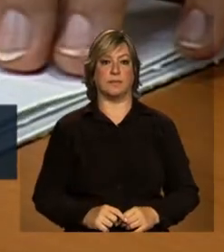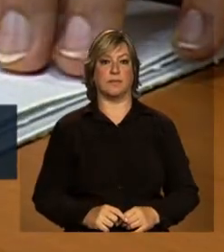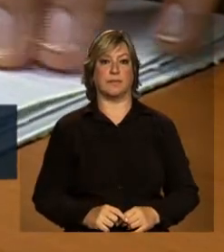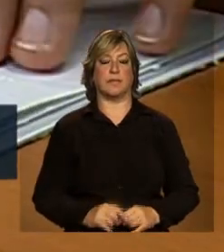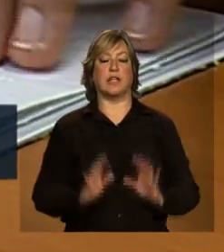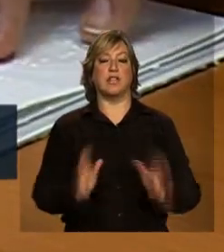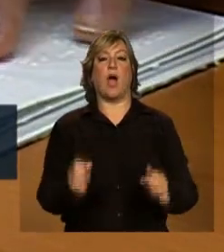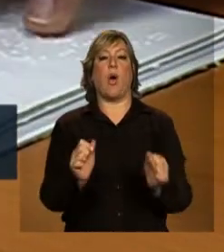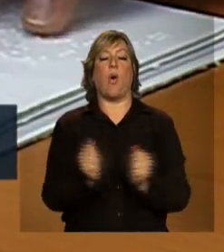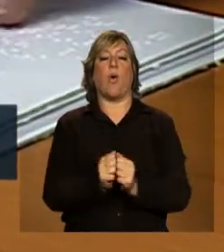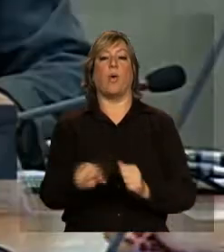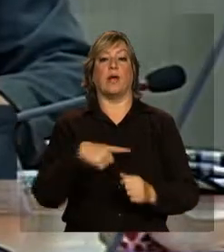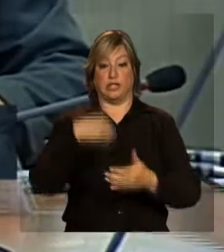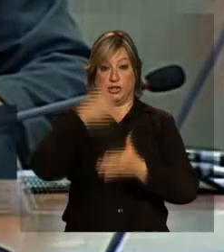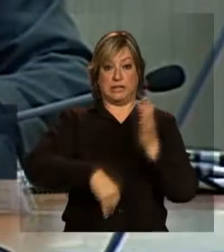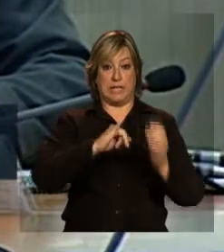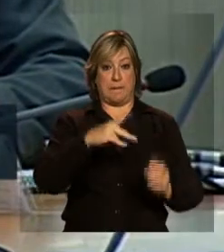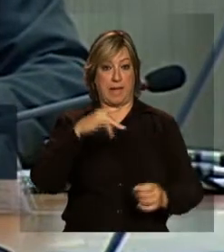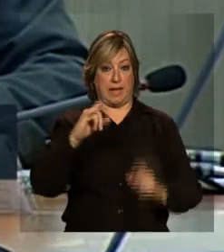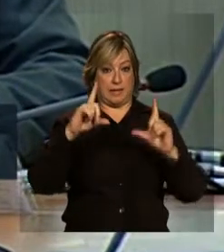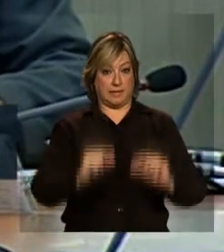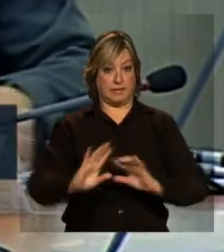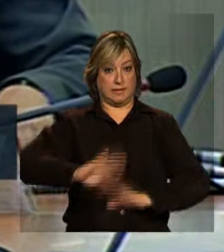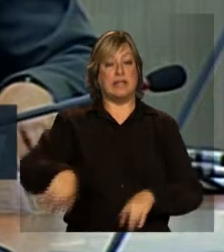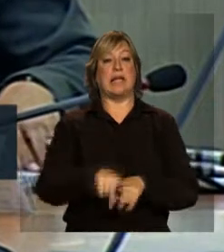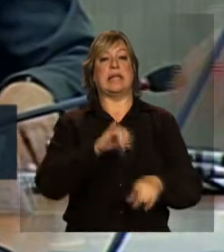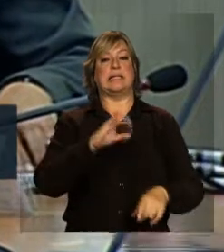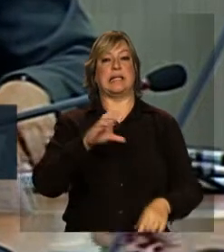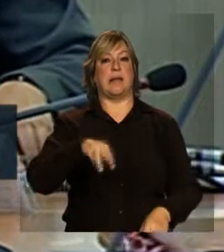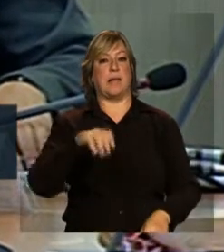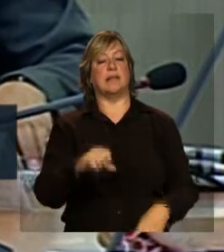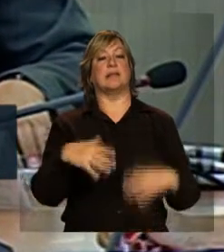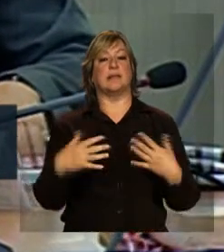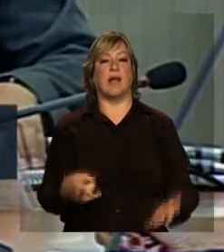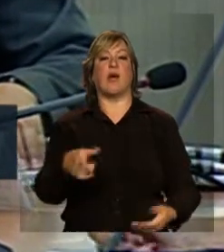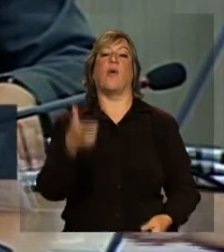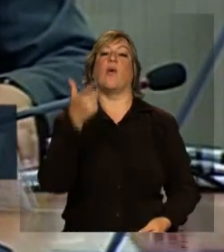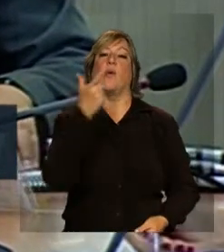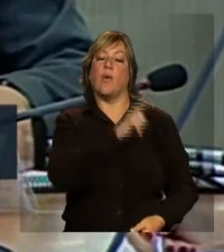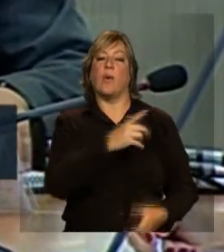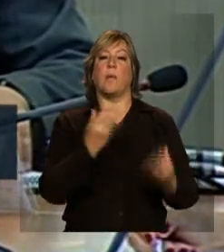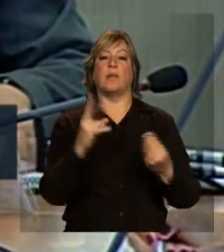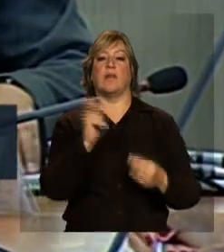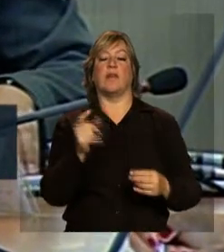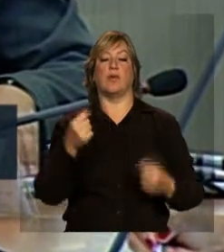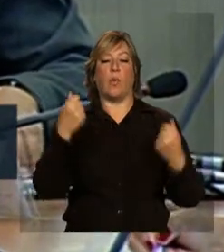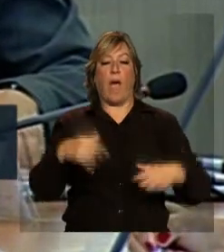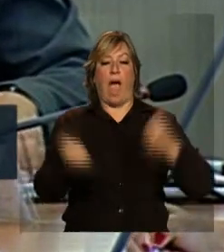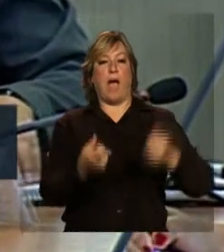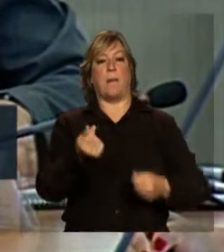assim, já com a isenção do IPI, agora com a isenção do ICMS, o veículo chegando, muitas vezes, a